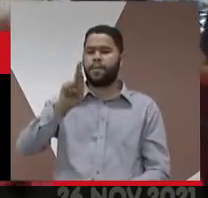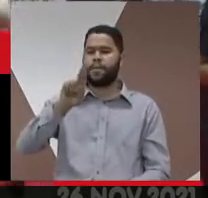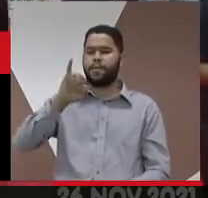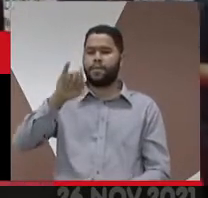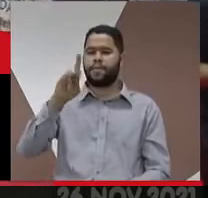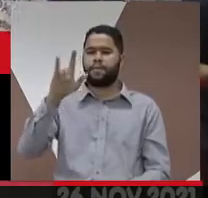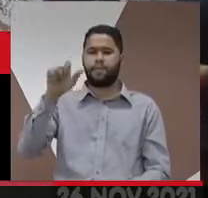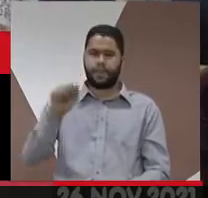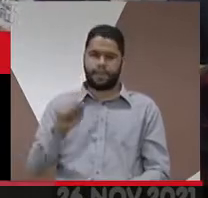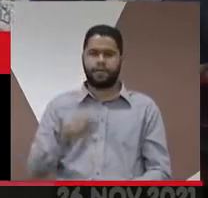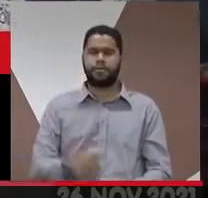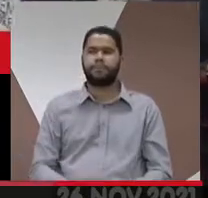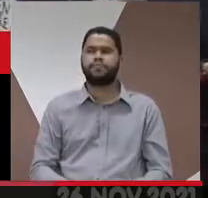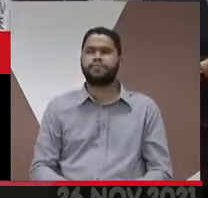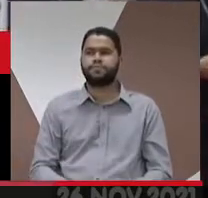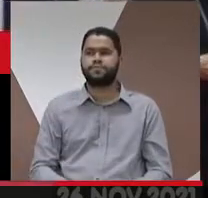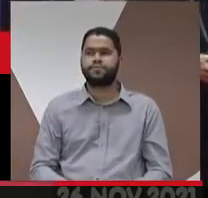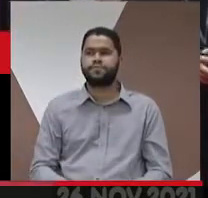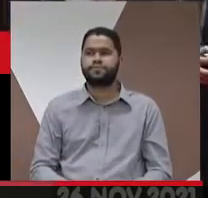Campos.